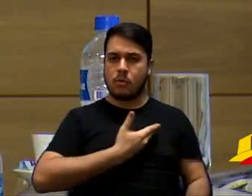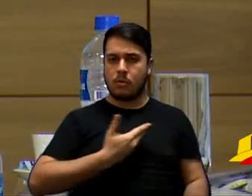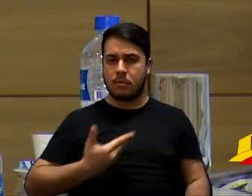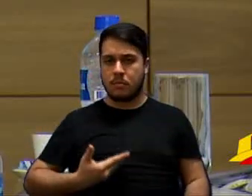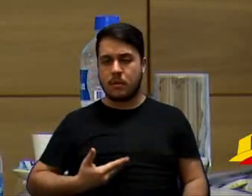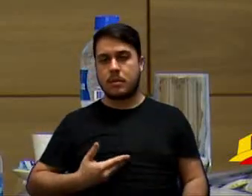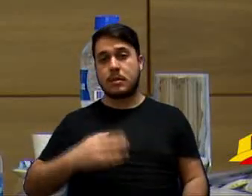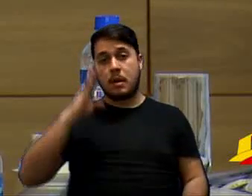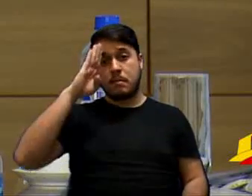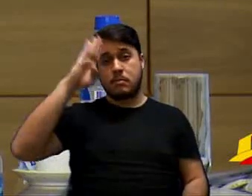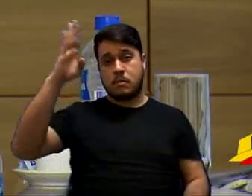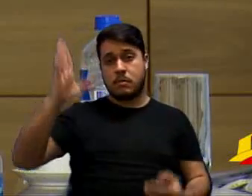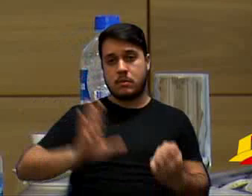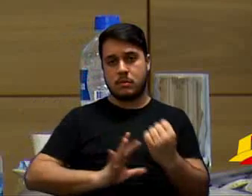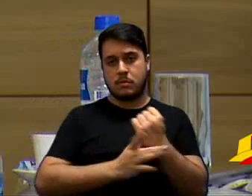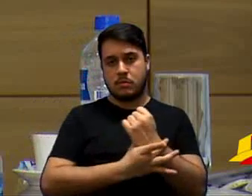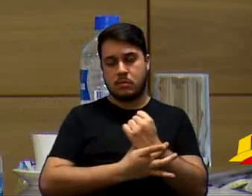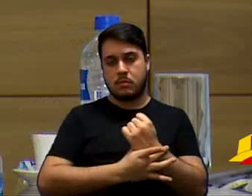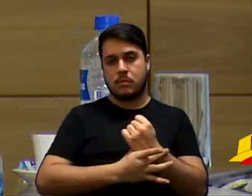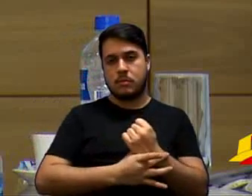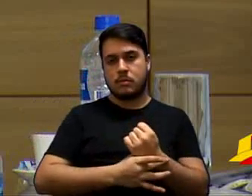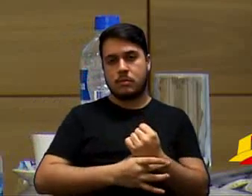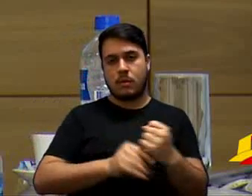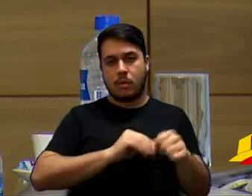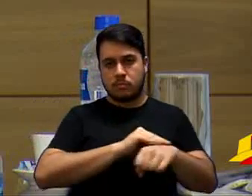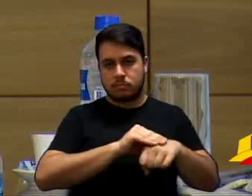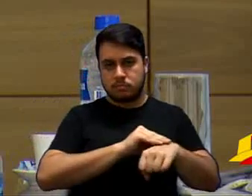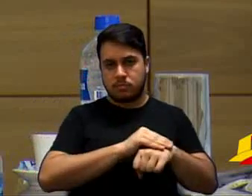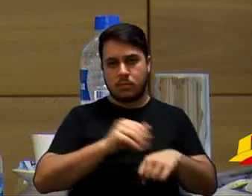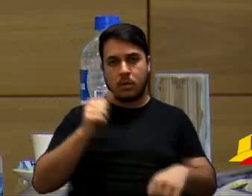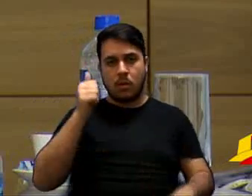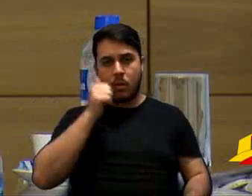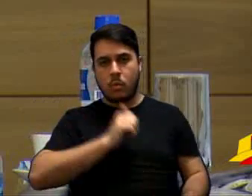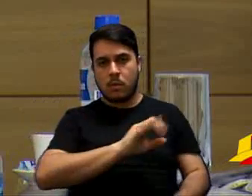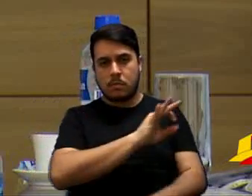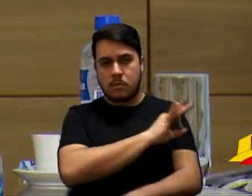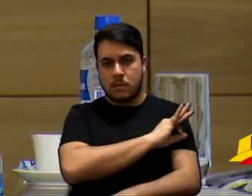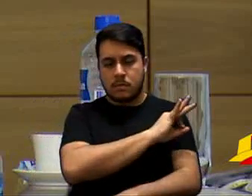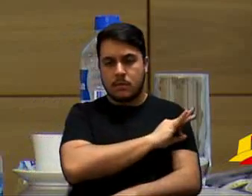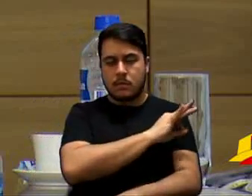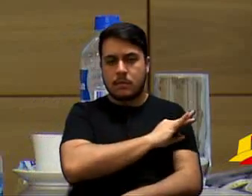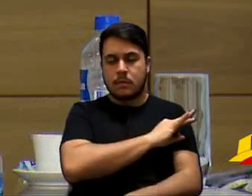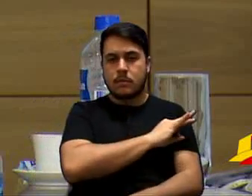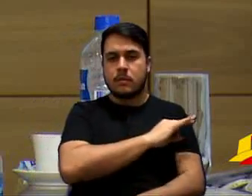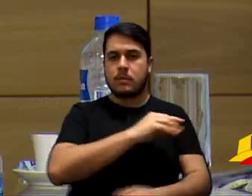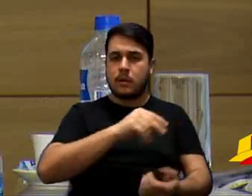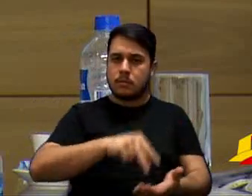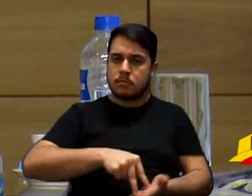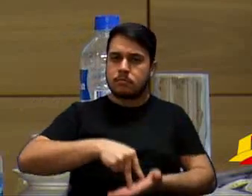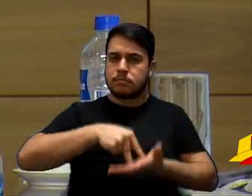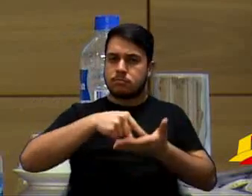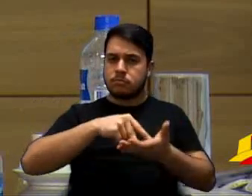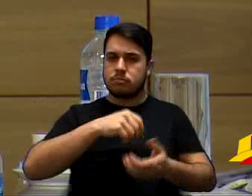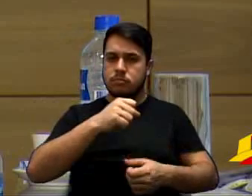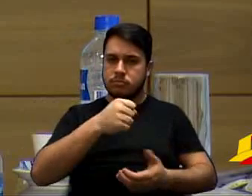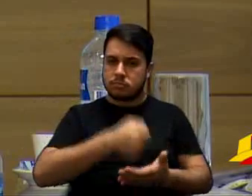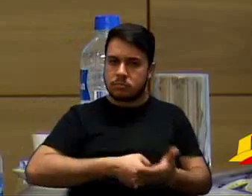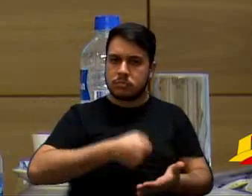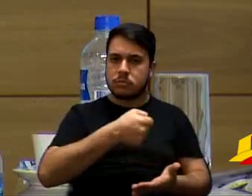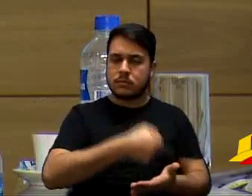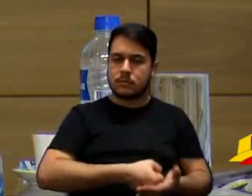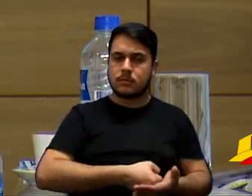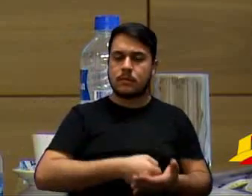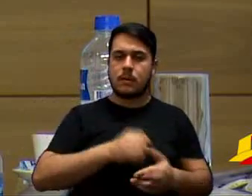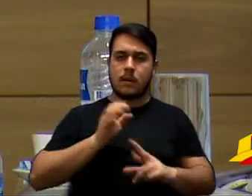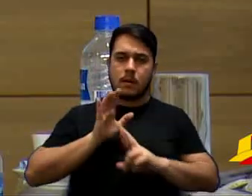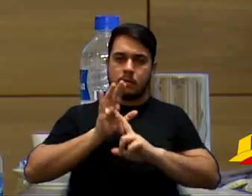inclusive falar com a prefeita para que ela realmente possa forçar representatividade sorocaba nesse comitê foi criado que